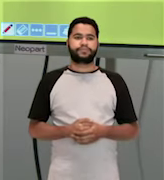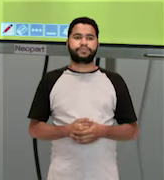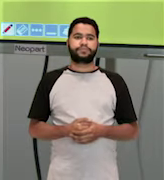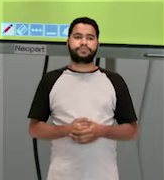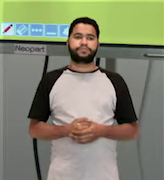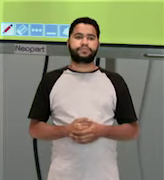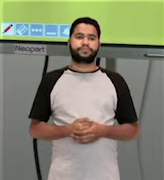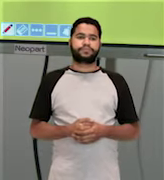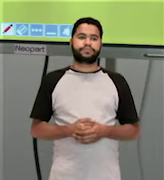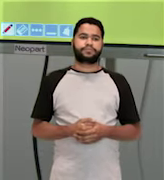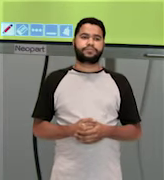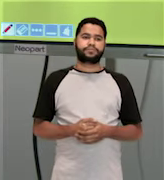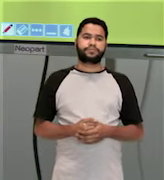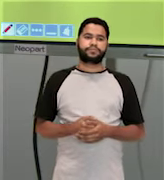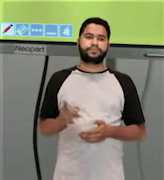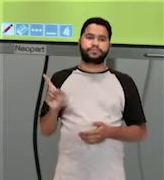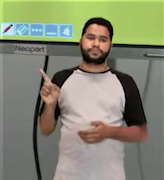estaria em